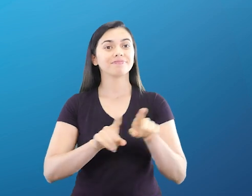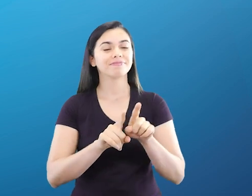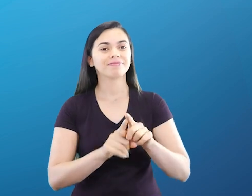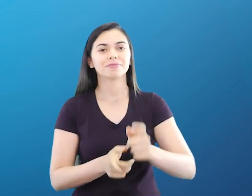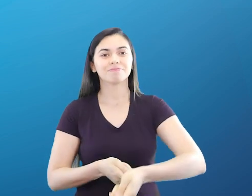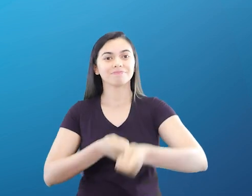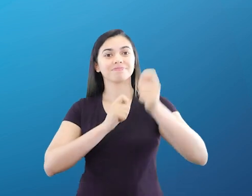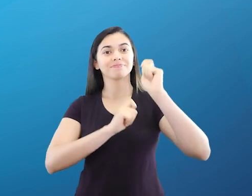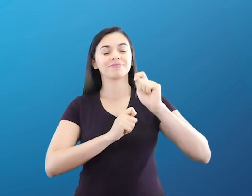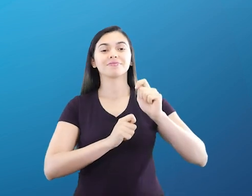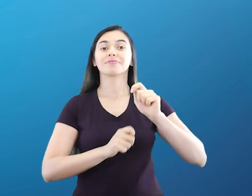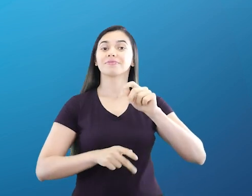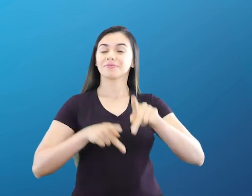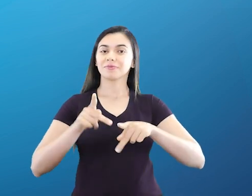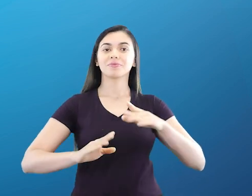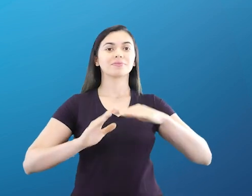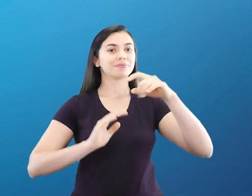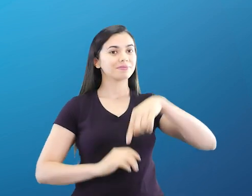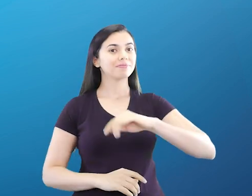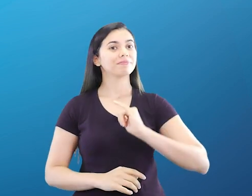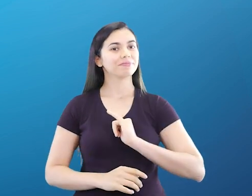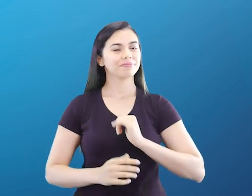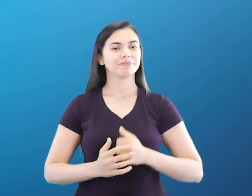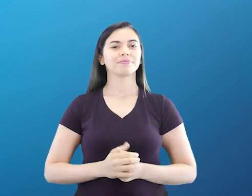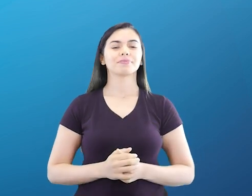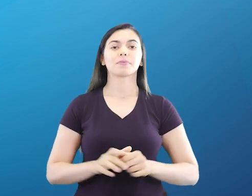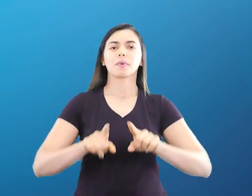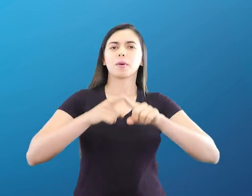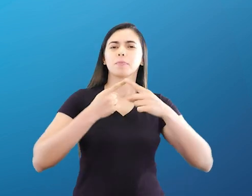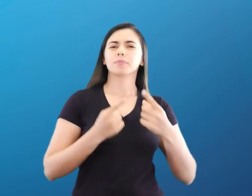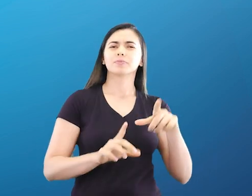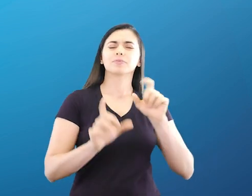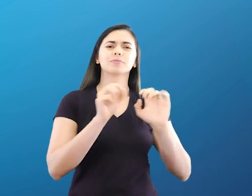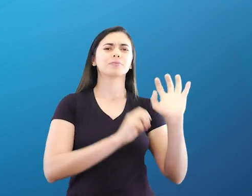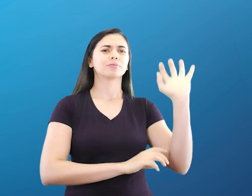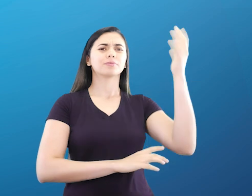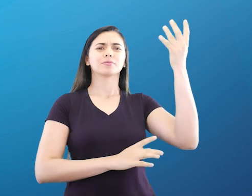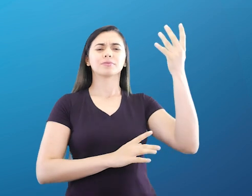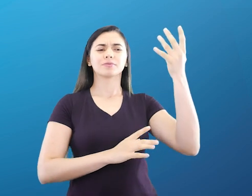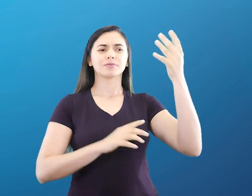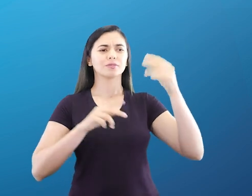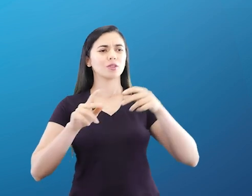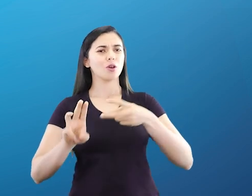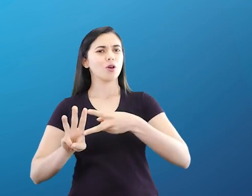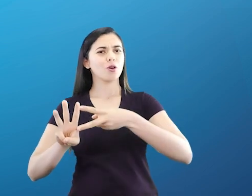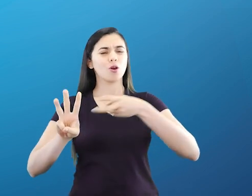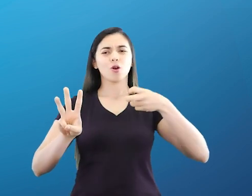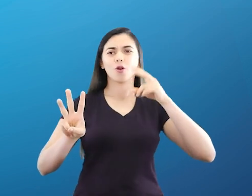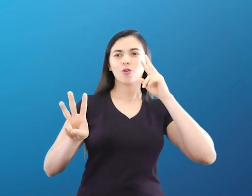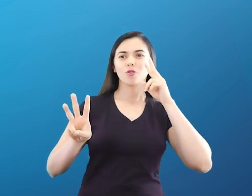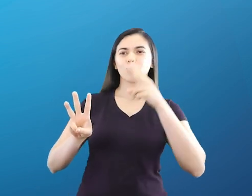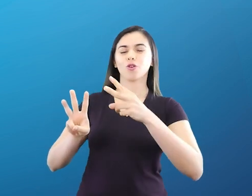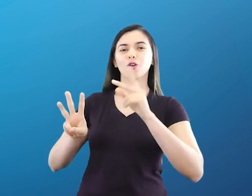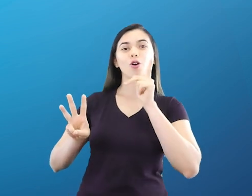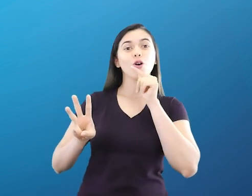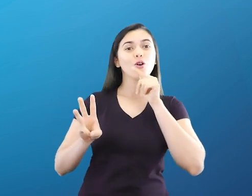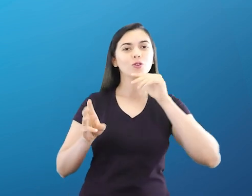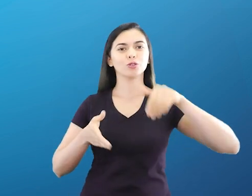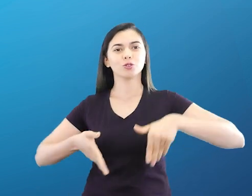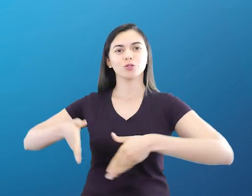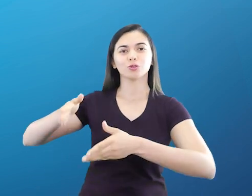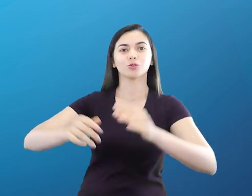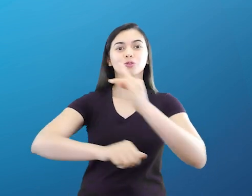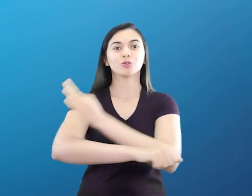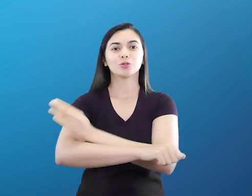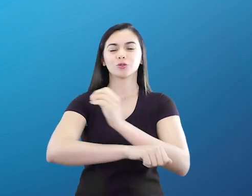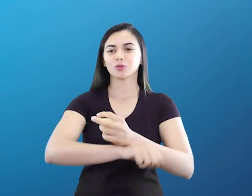toda essa região. E aí, um belo dia, eles avistam no rio Tocantins uma canoa,